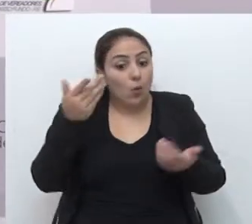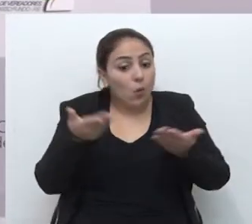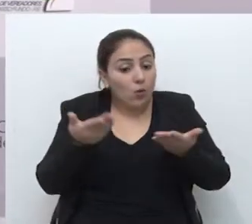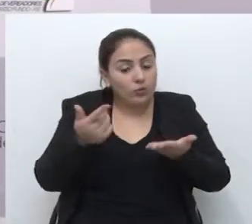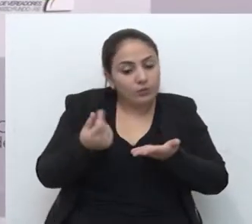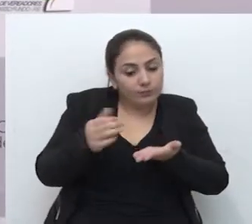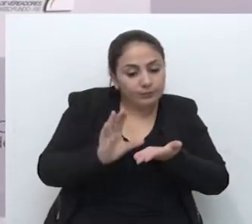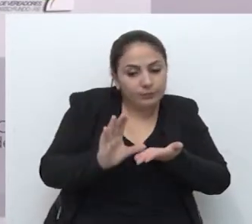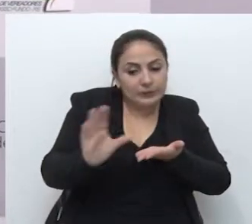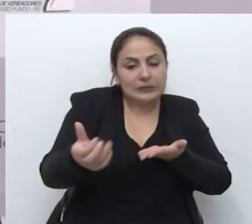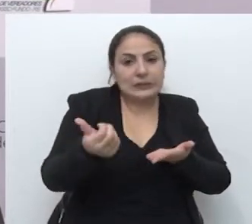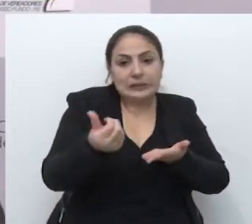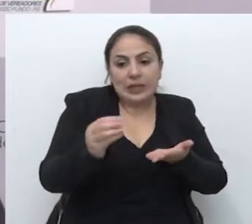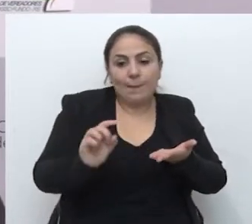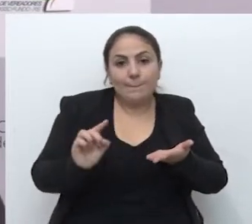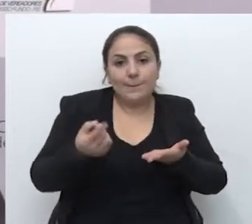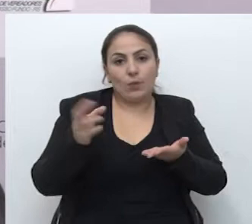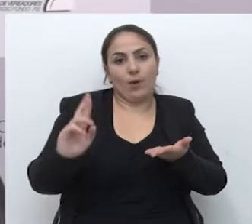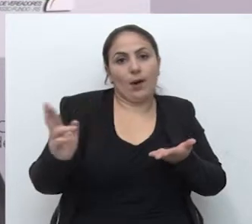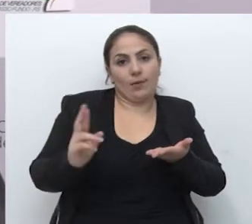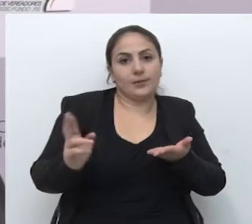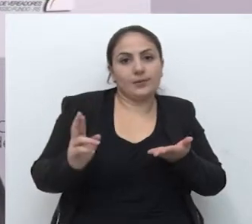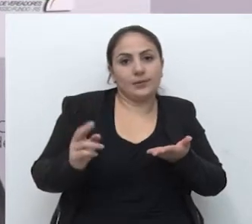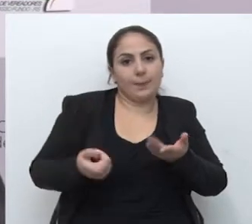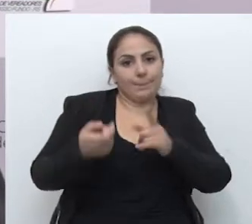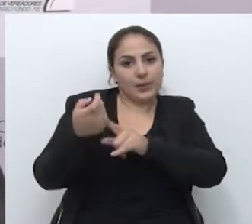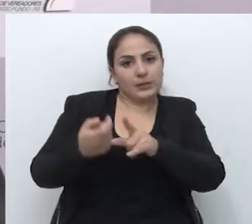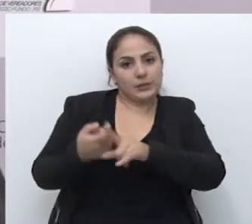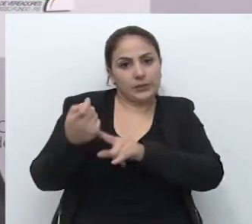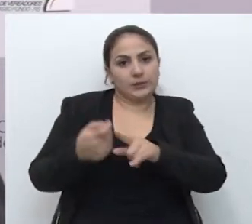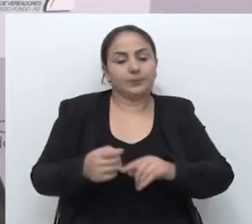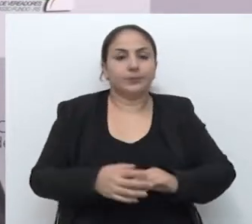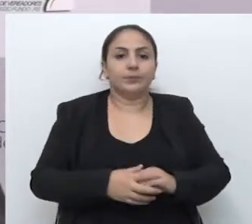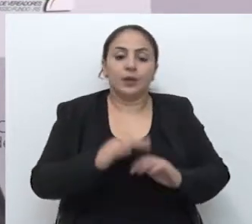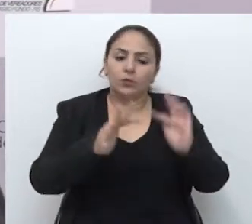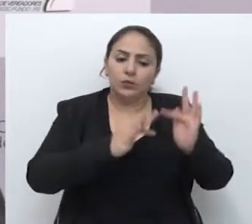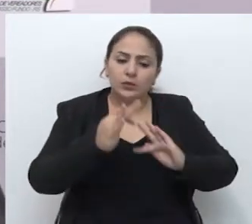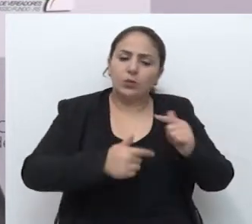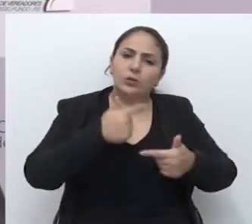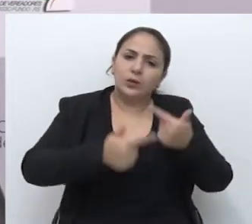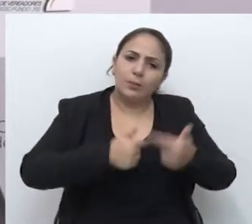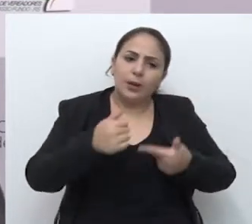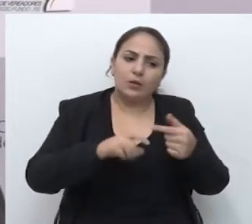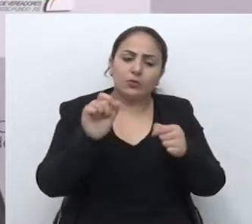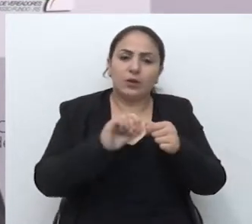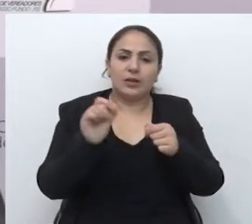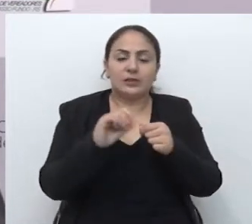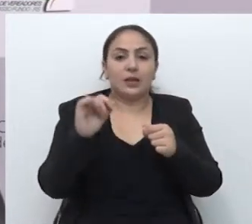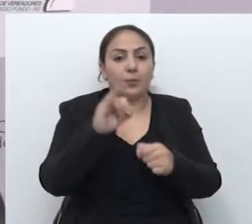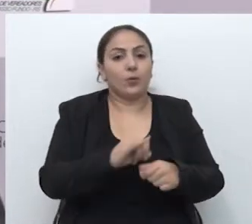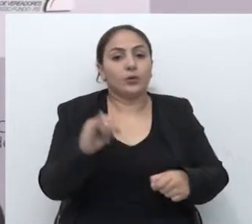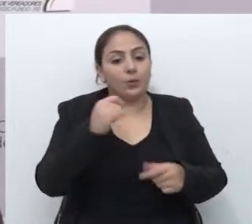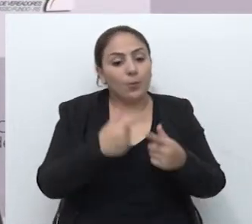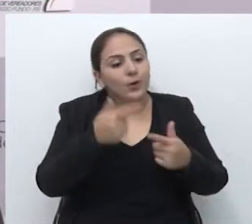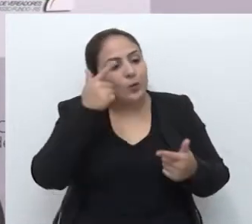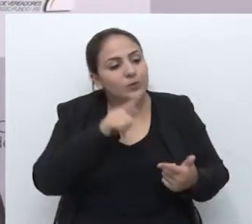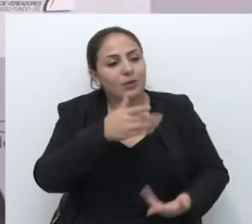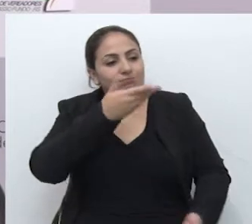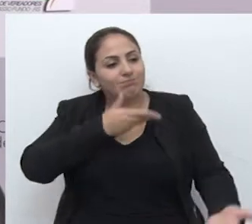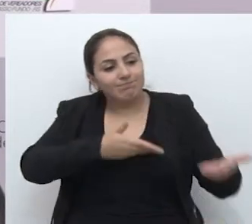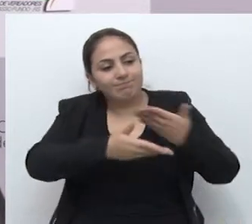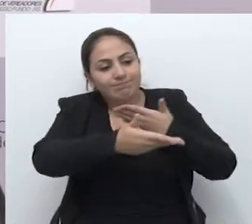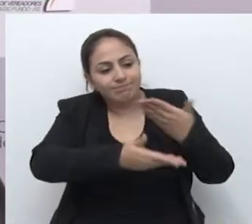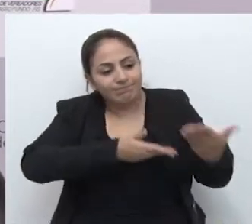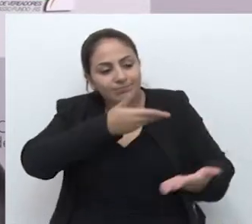o Hospital Bezerra de Menezes todos os R$60 mil por mês. Então, essa função, esse trabalho que a Câmara faz, é importante porque ela faz a